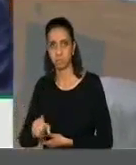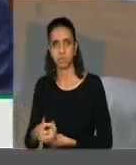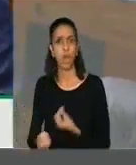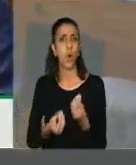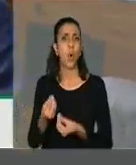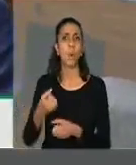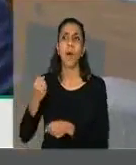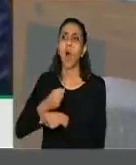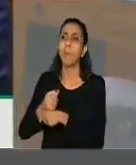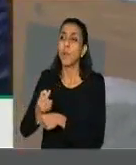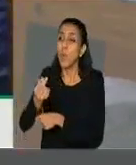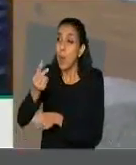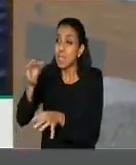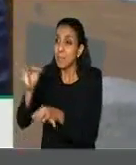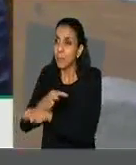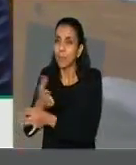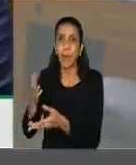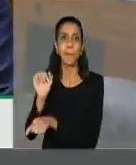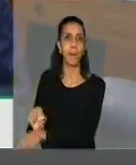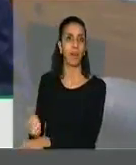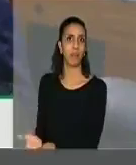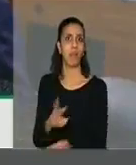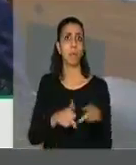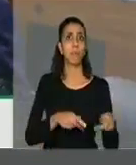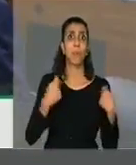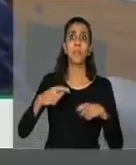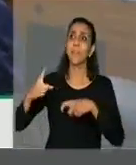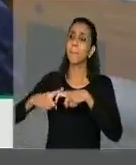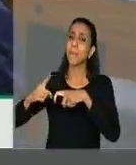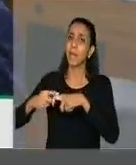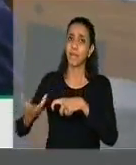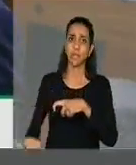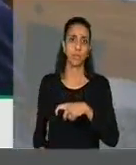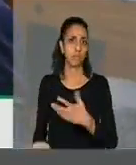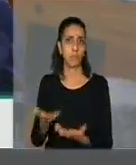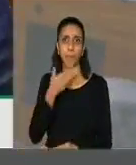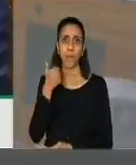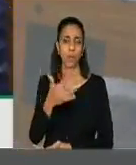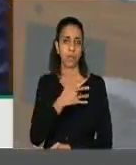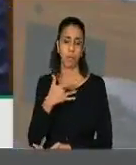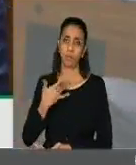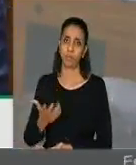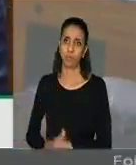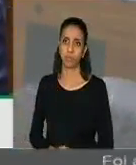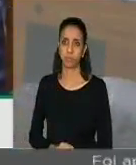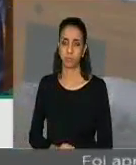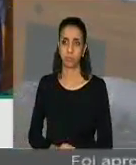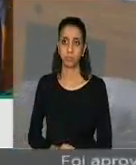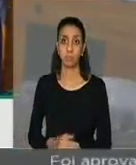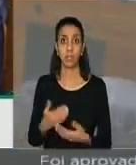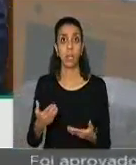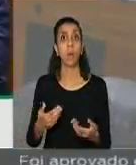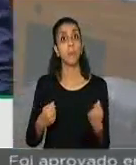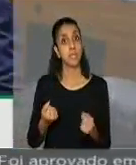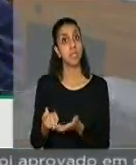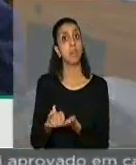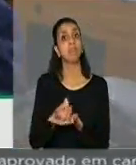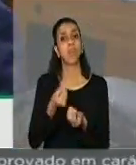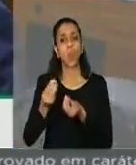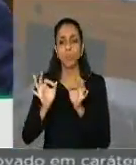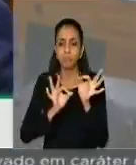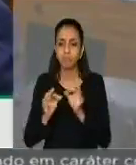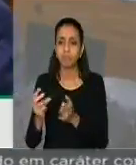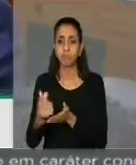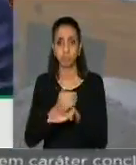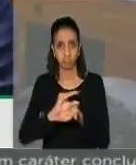pronta, parada, e o povo precisando de um atendimento mais digno na saúde. Por isso, além de colocar a previsão orçamentária, vamos unir o